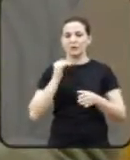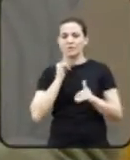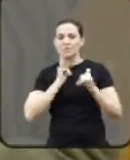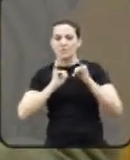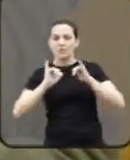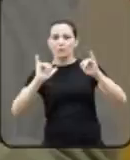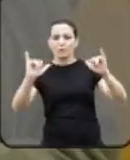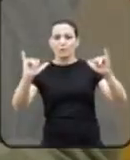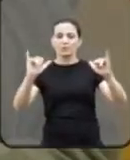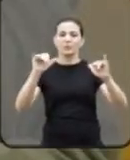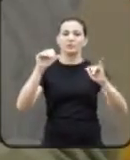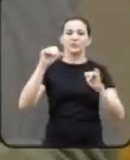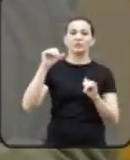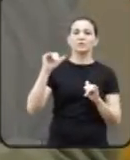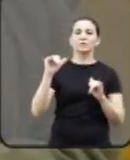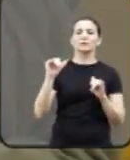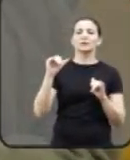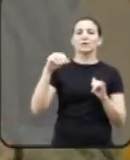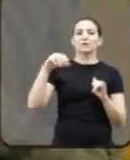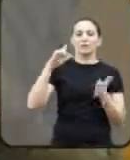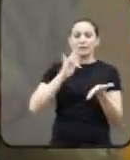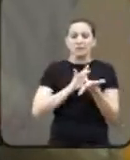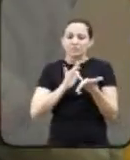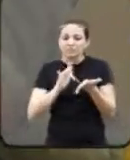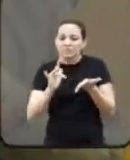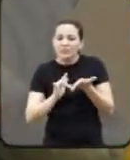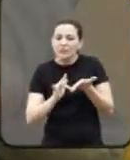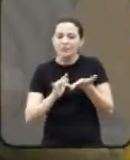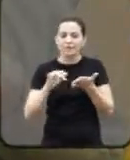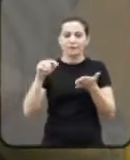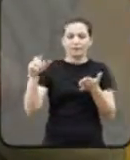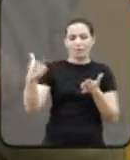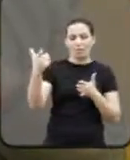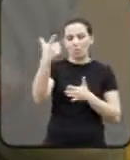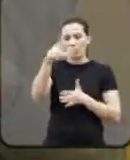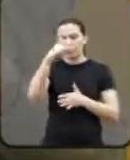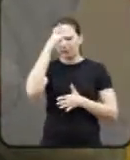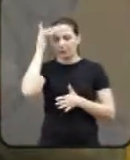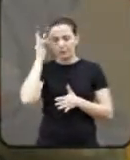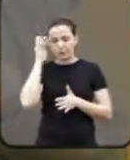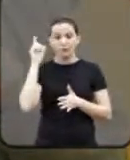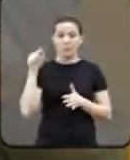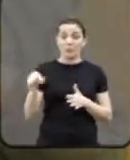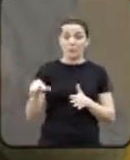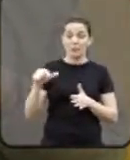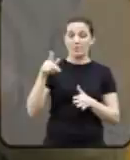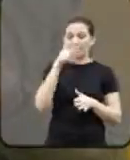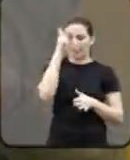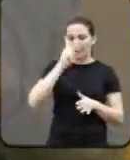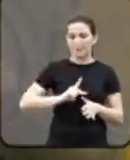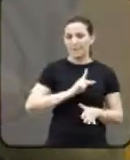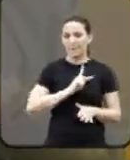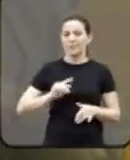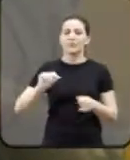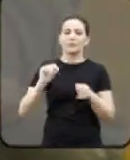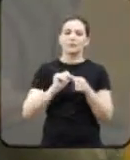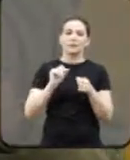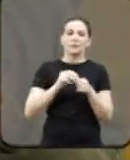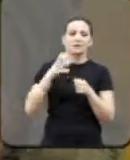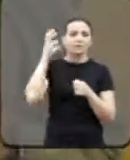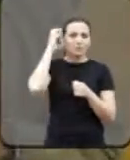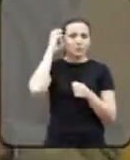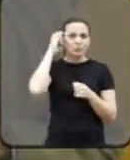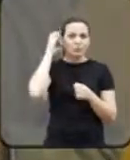ele praticamente que conseguiu transmitir, não só sinais, que o Marconi transmitiu sinais, né, de telégrafo através Ele transmitiu a voz.